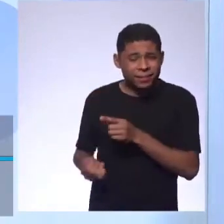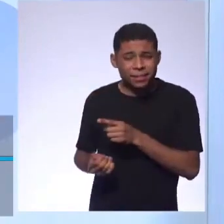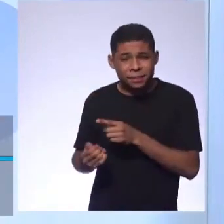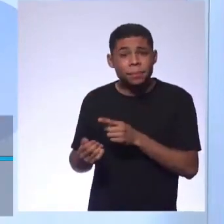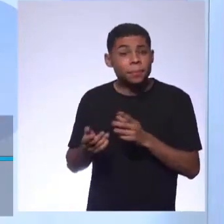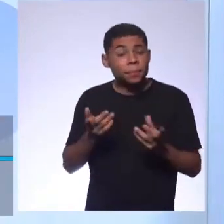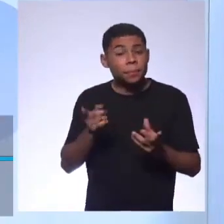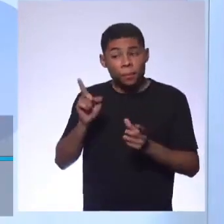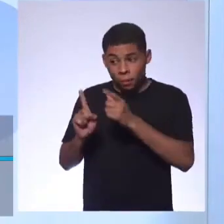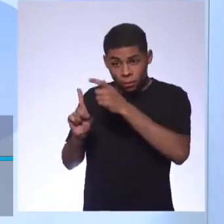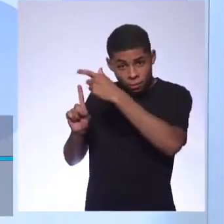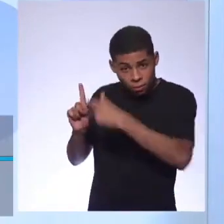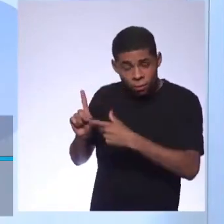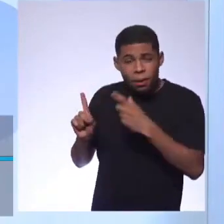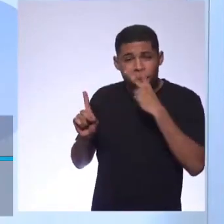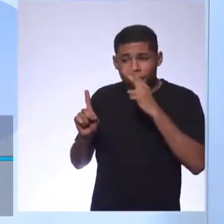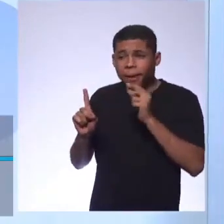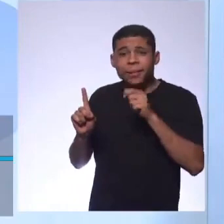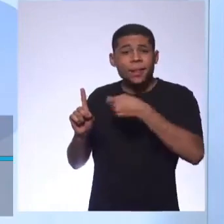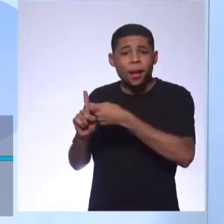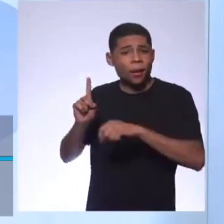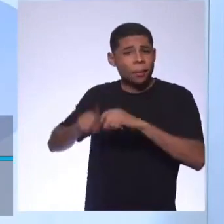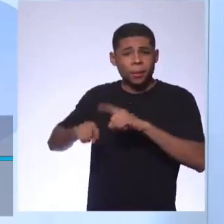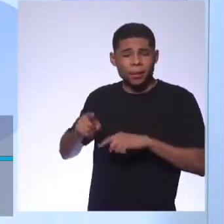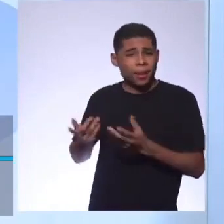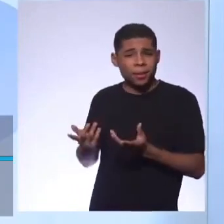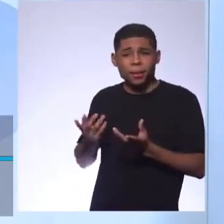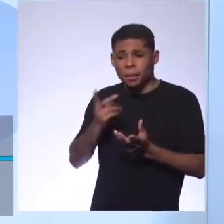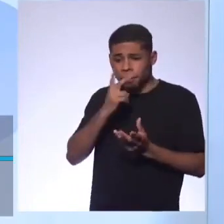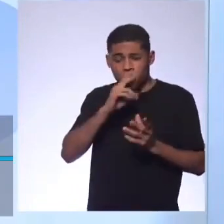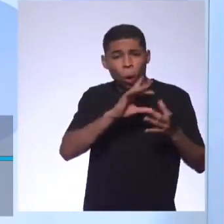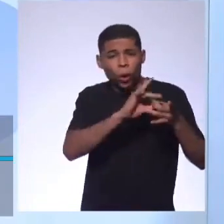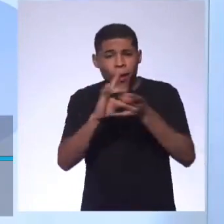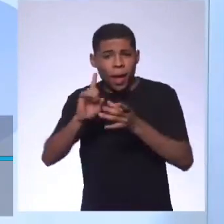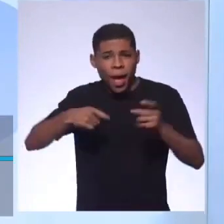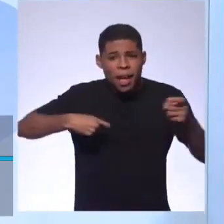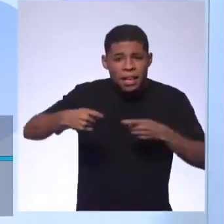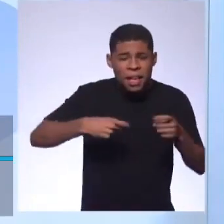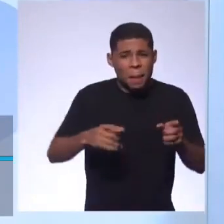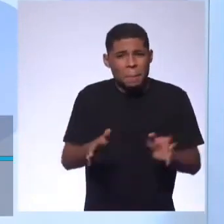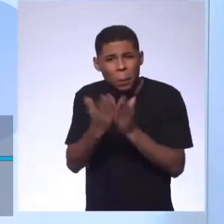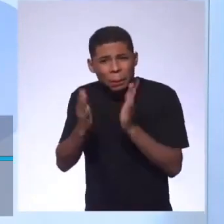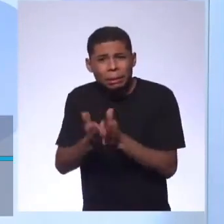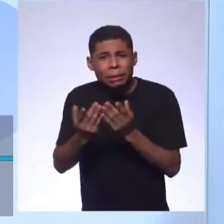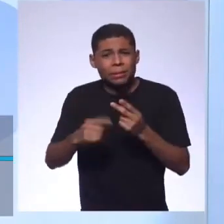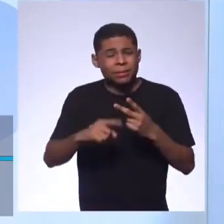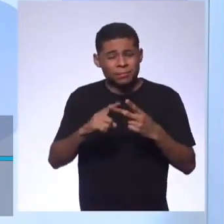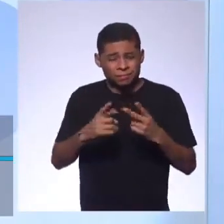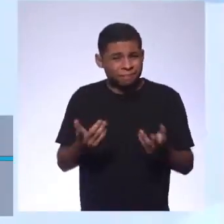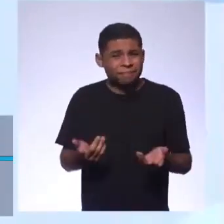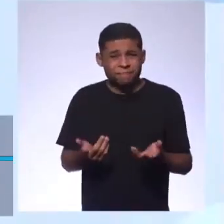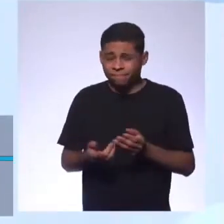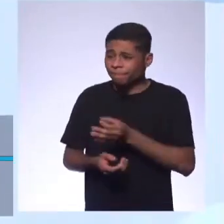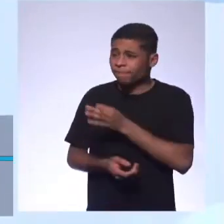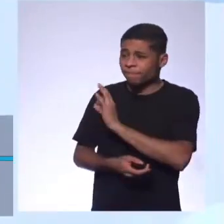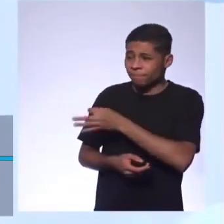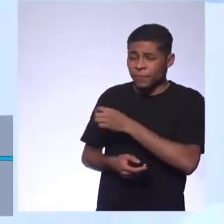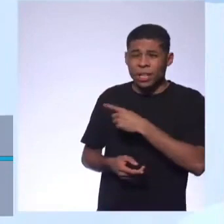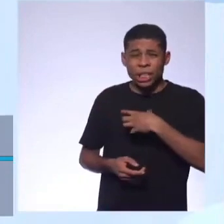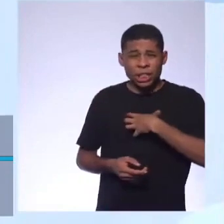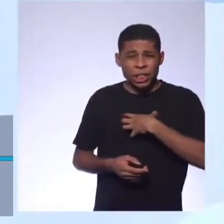um indivíduo que se torna objeto também nesse contexto de guerra e de pobreza, né? Ele sente a sua